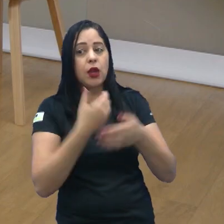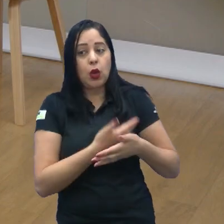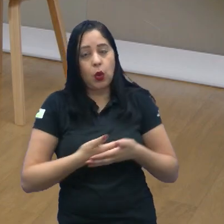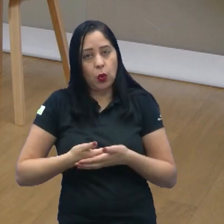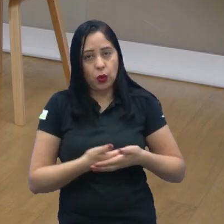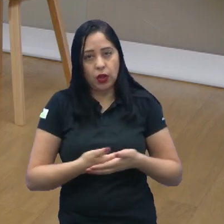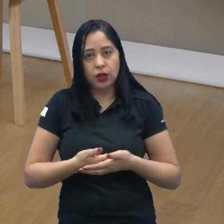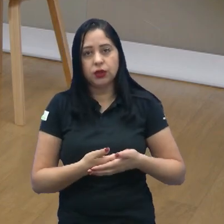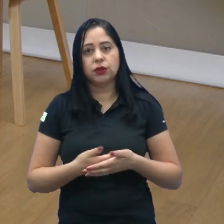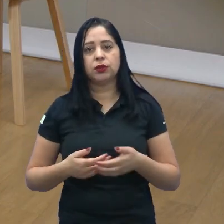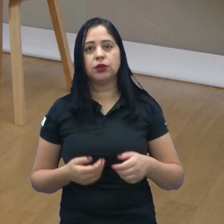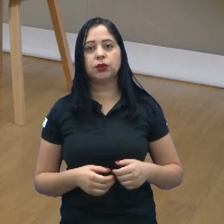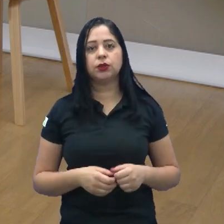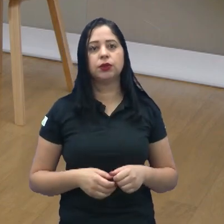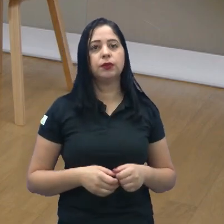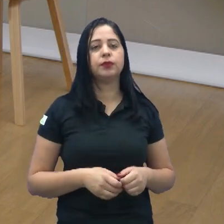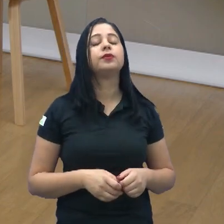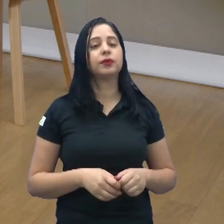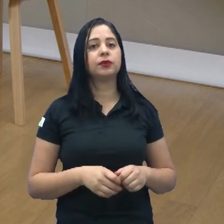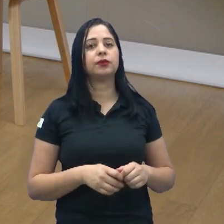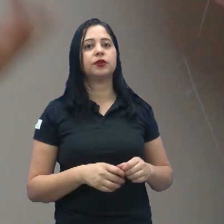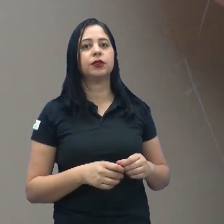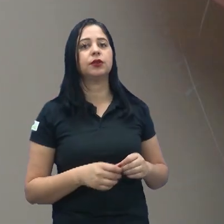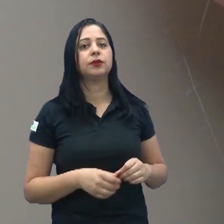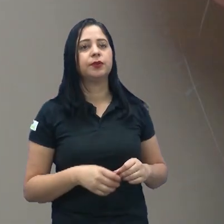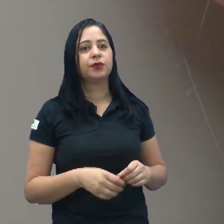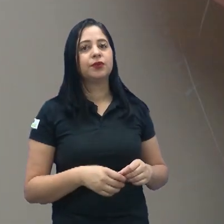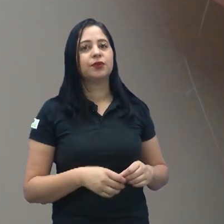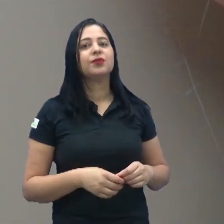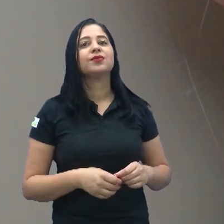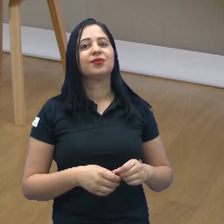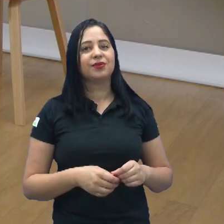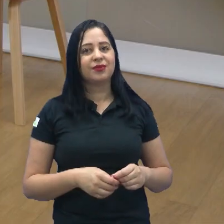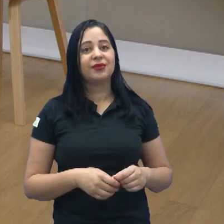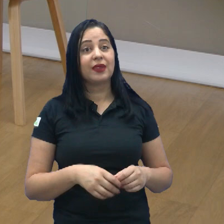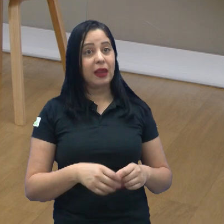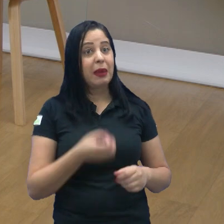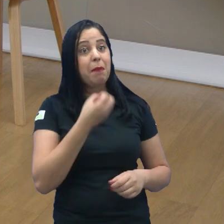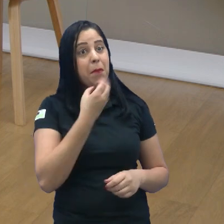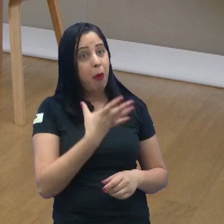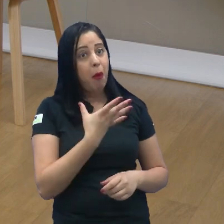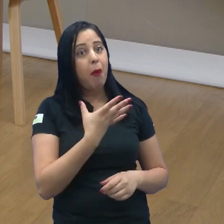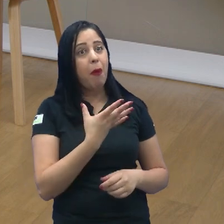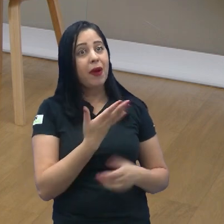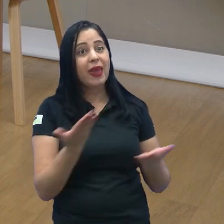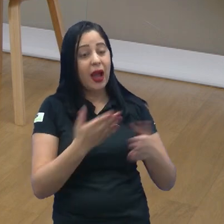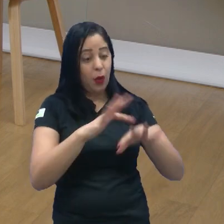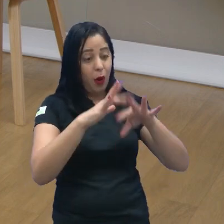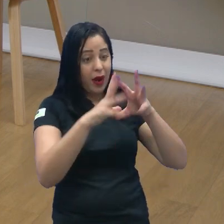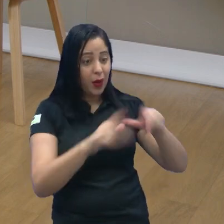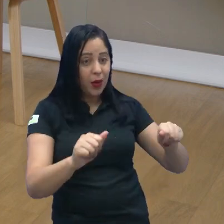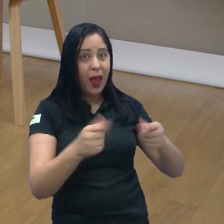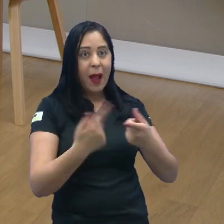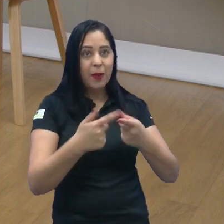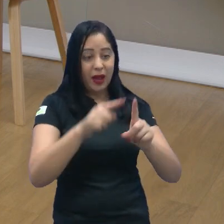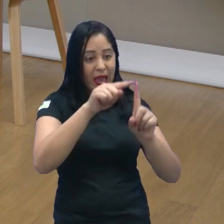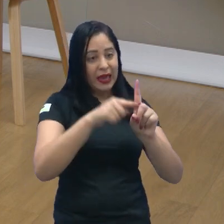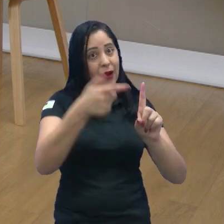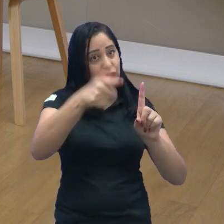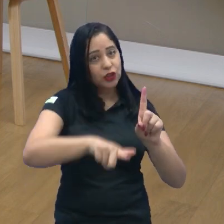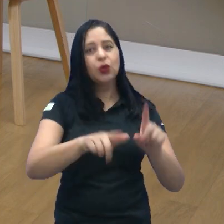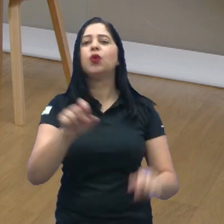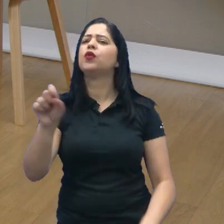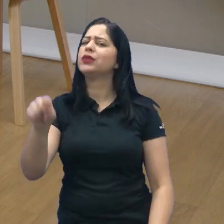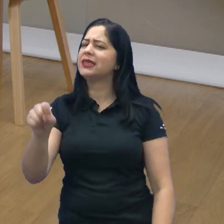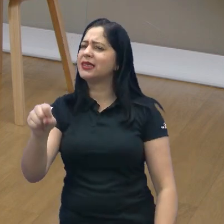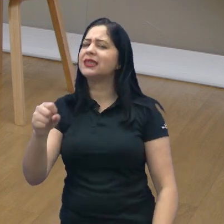esse relato. E que bom que ela superou, porque você viu, tanto é que ela está no segundo filho. Exatamente. Então, tudo passa. Tudo passa. É tudo ressignificar, passa.